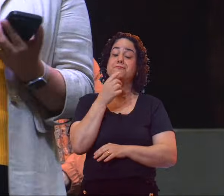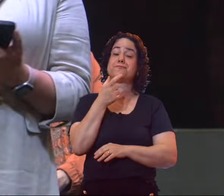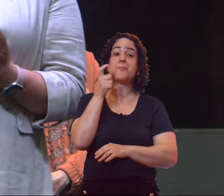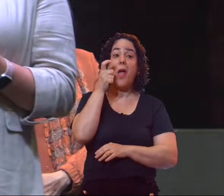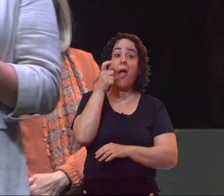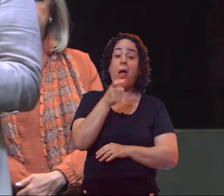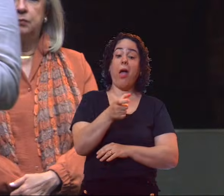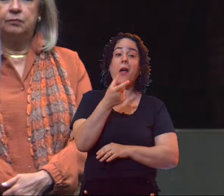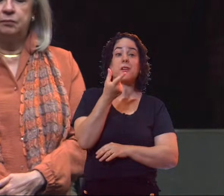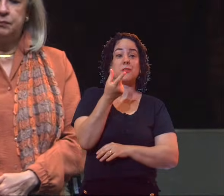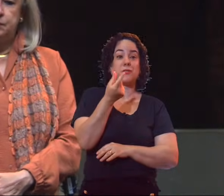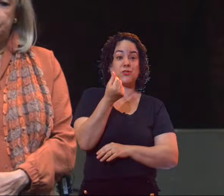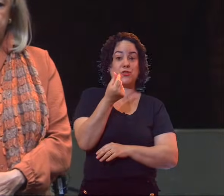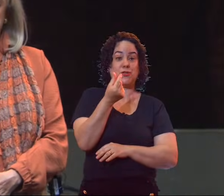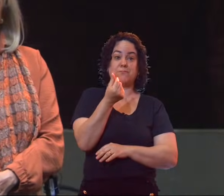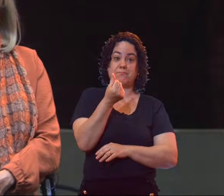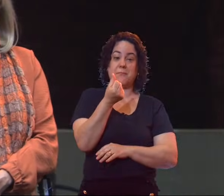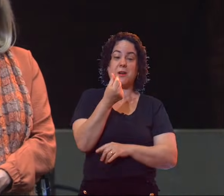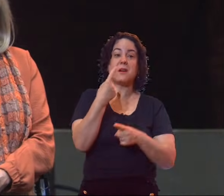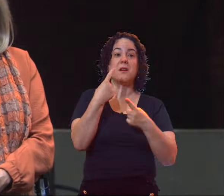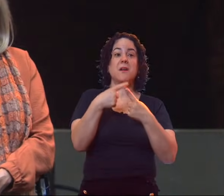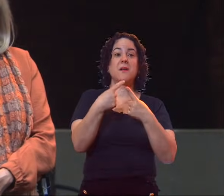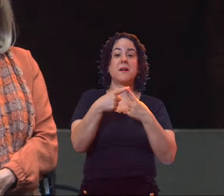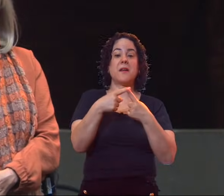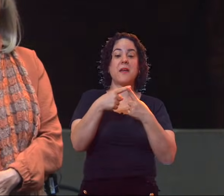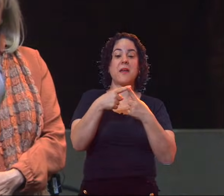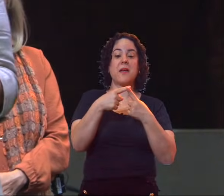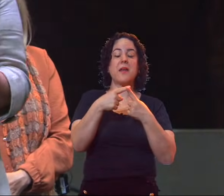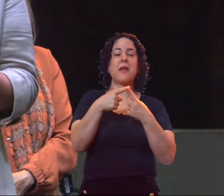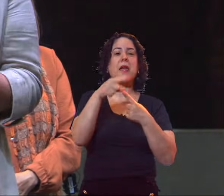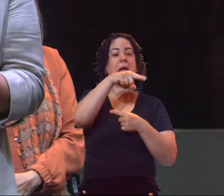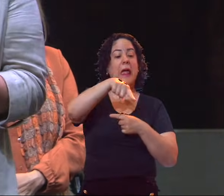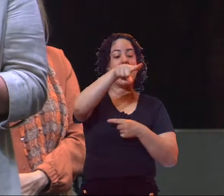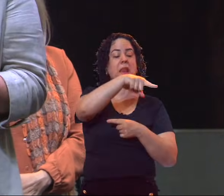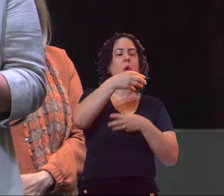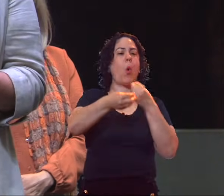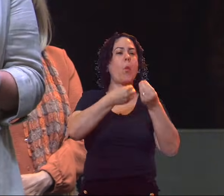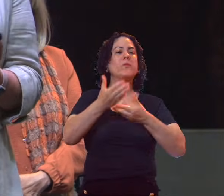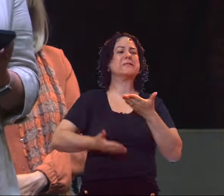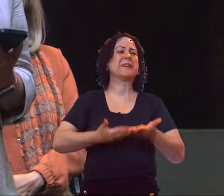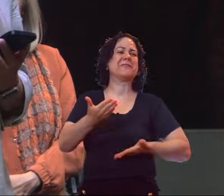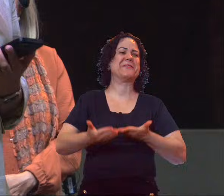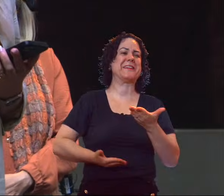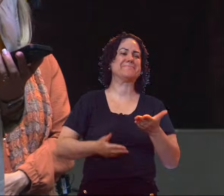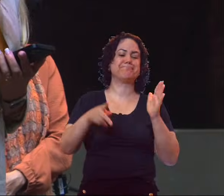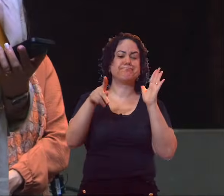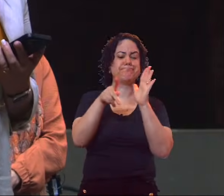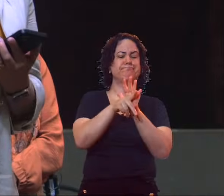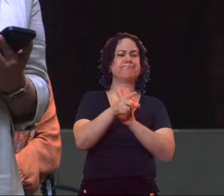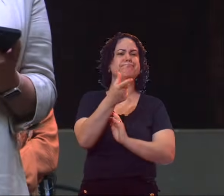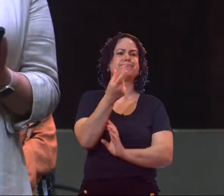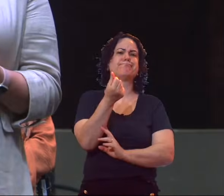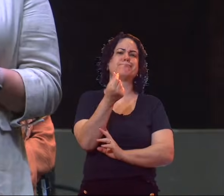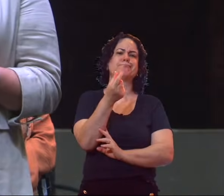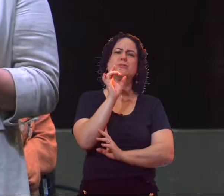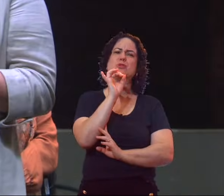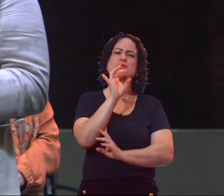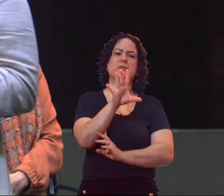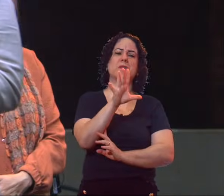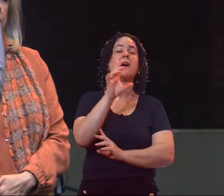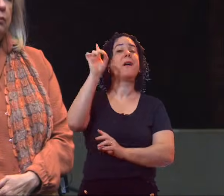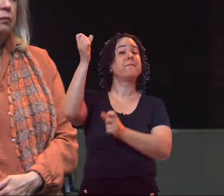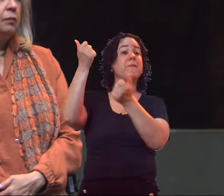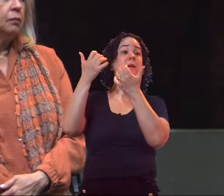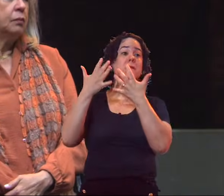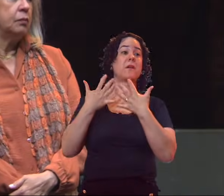que aquelas pessoas da igreja, como eles estavam servindo ao dinheiro. Deus tem nos abençoado. E